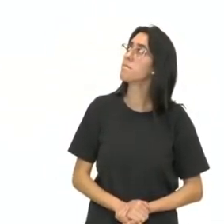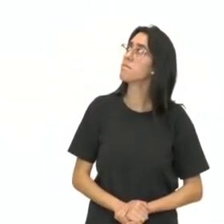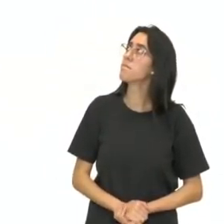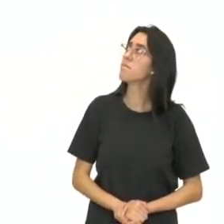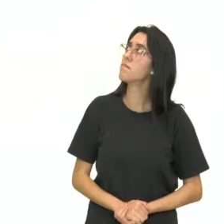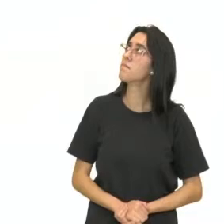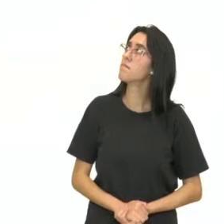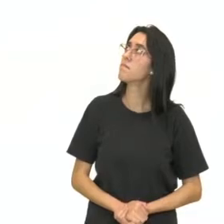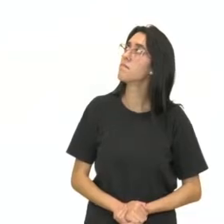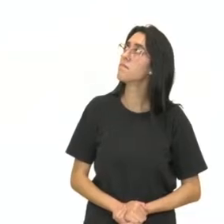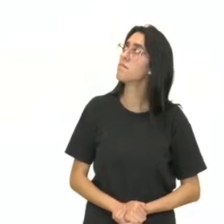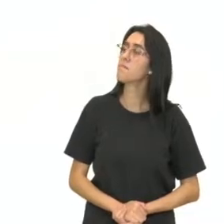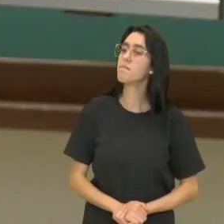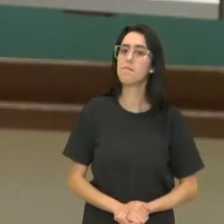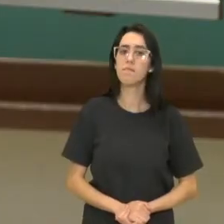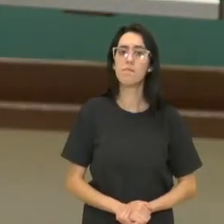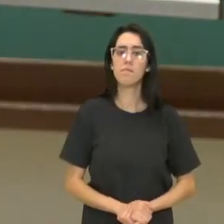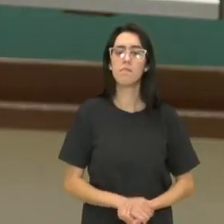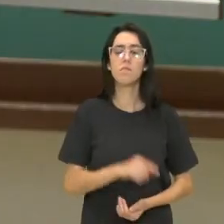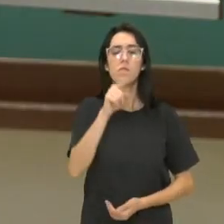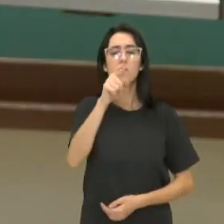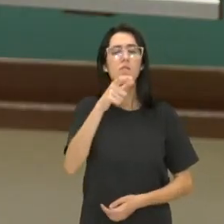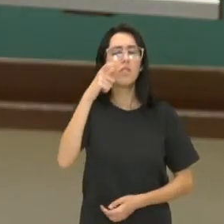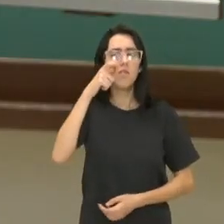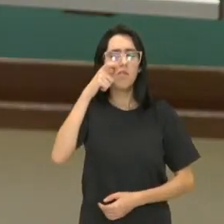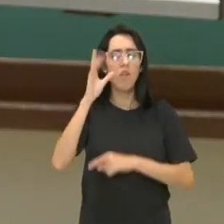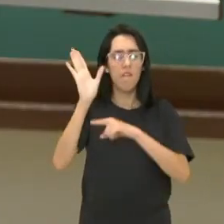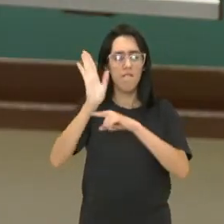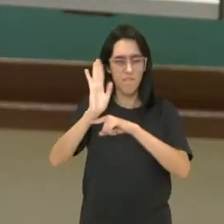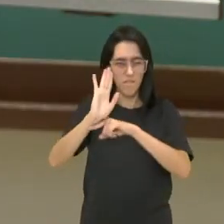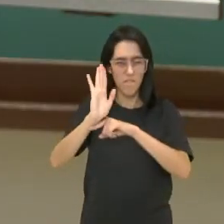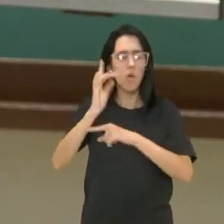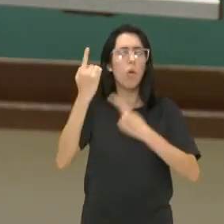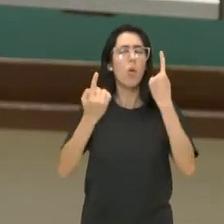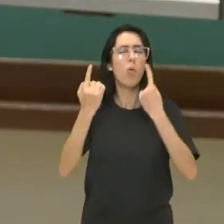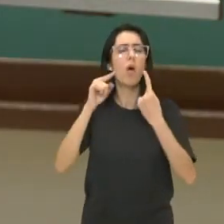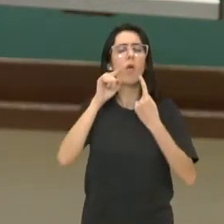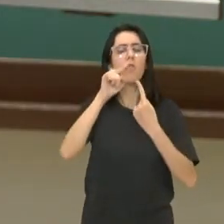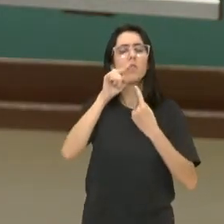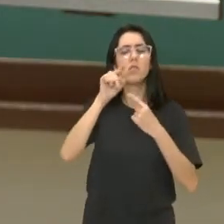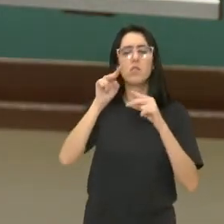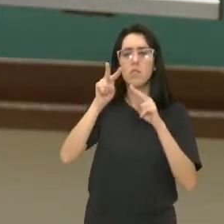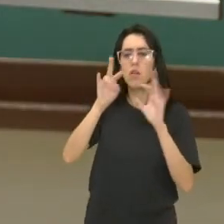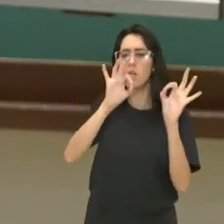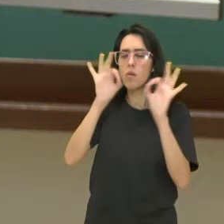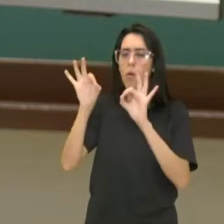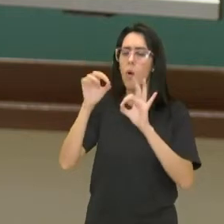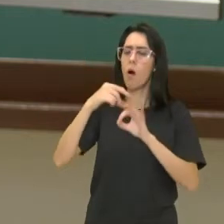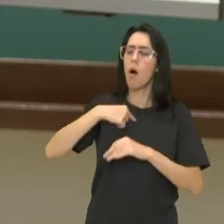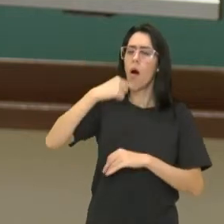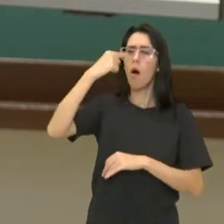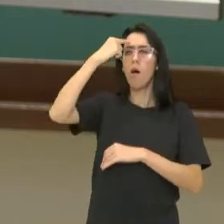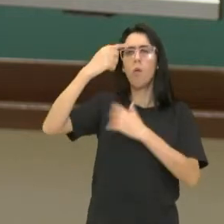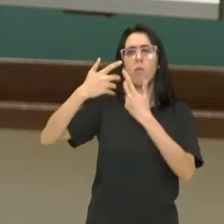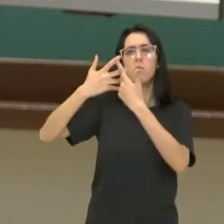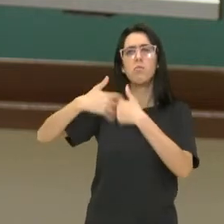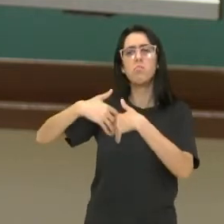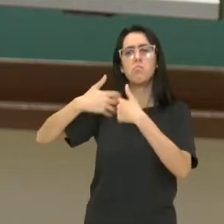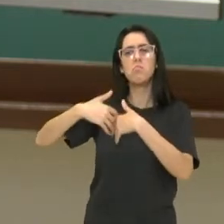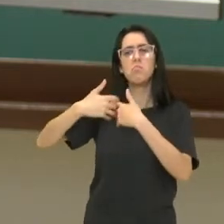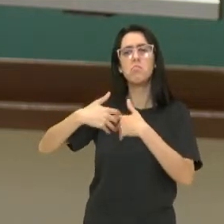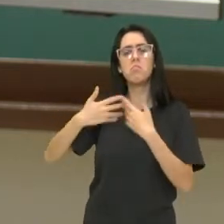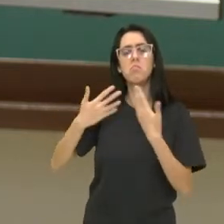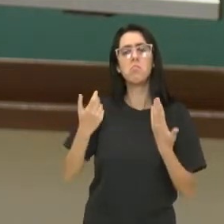a realidade? Que filme você já viu que te deixou pensando sobre a realidade?